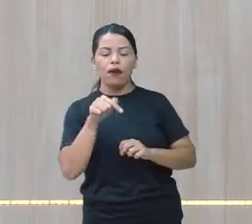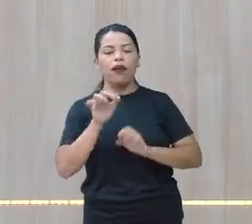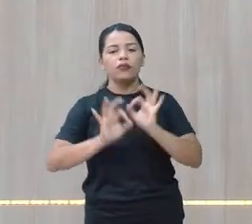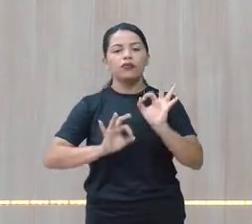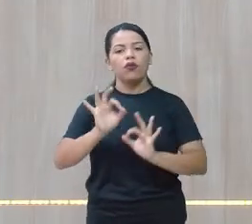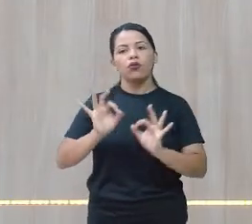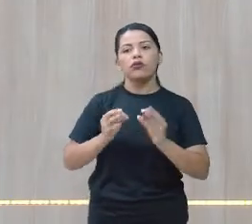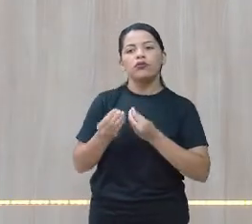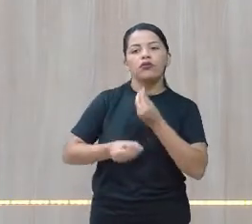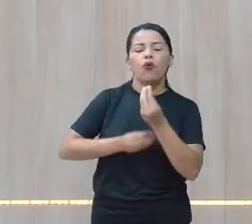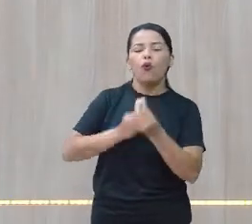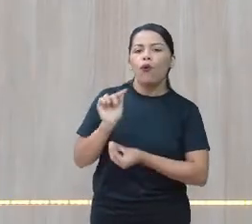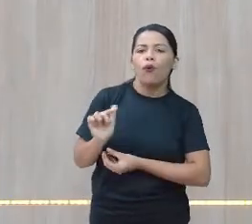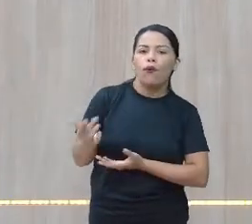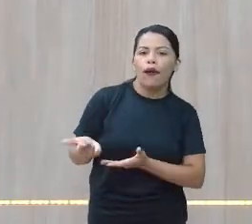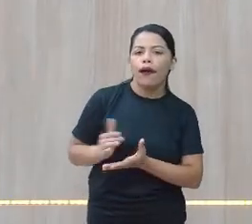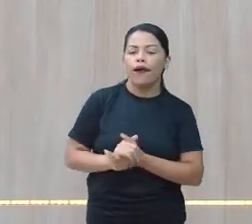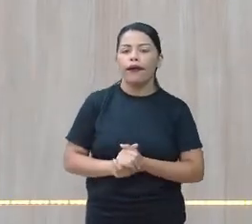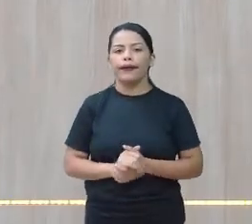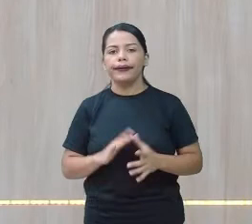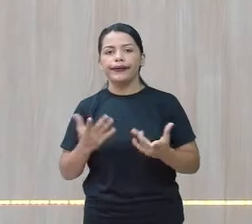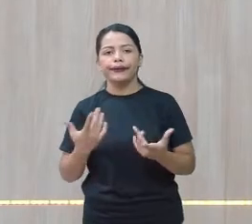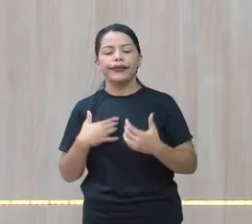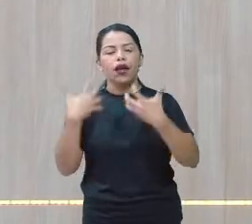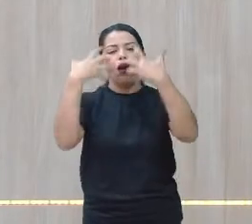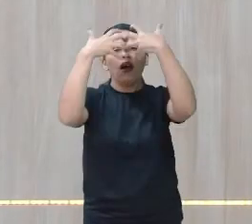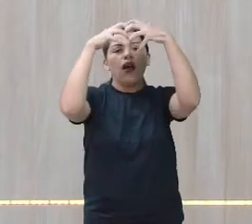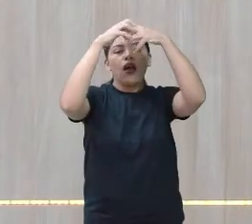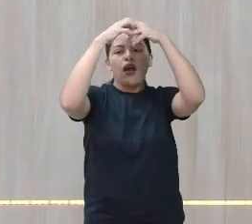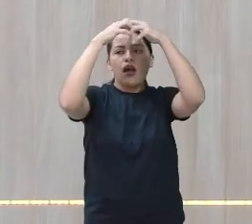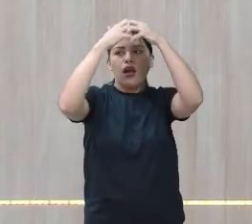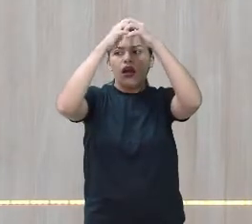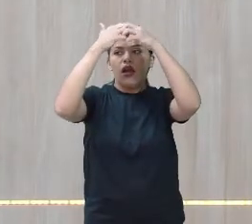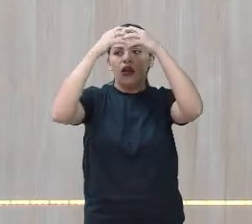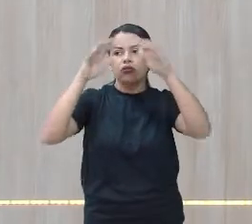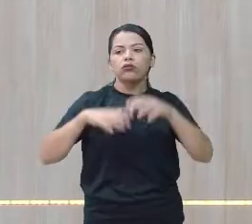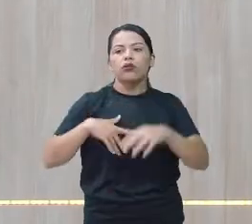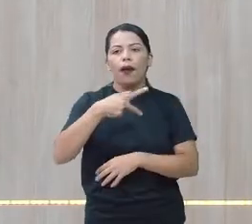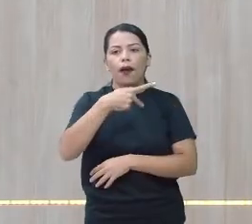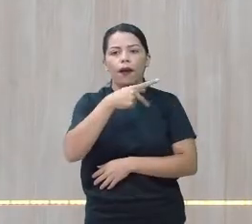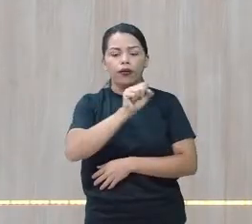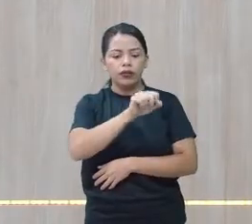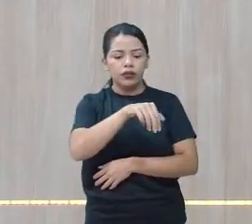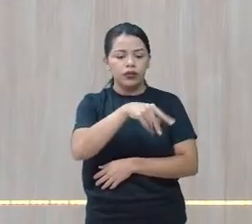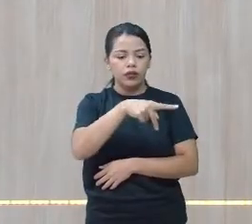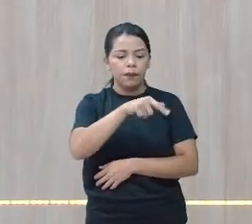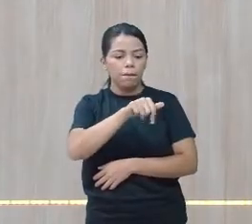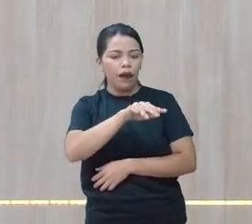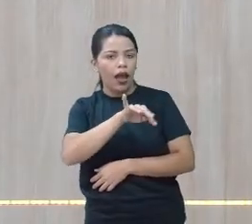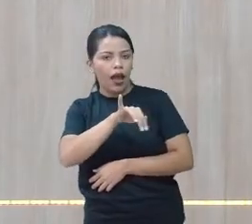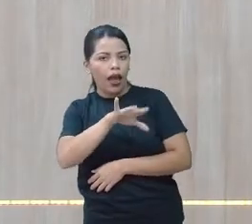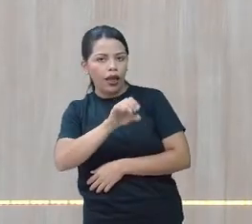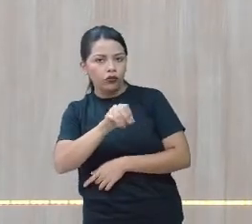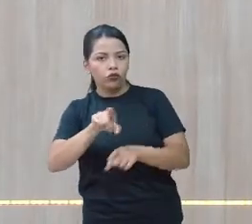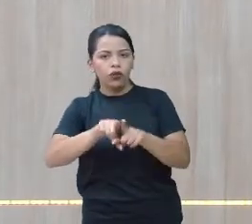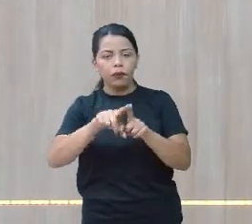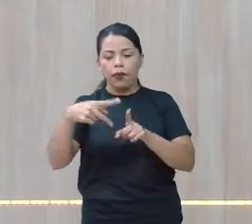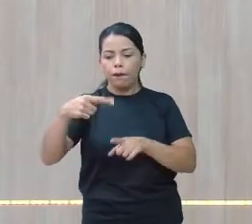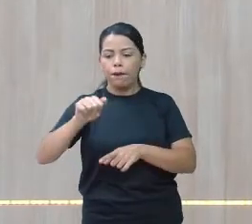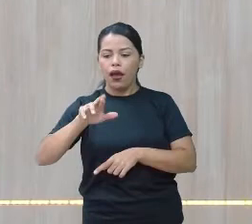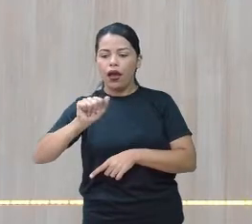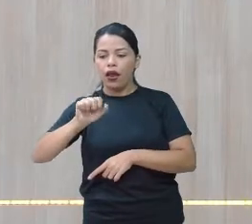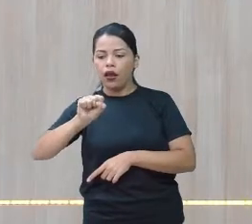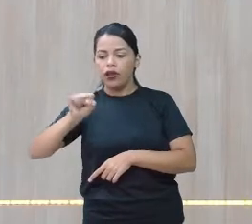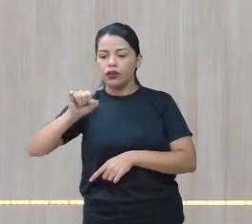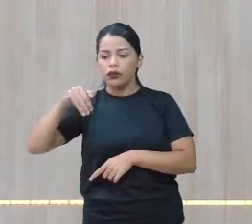relação aí ao sistema nervoso simpático e parasimpático? Vamos fazer aqui um bate-bola. Eu vou falar uma